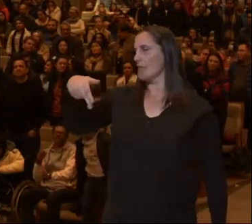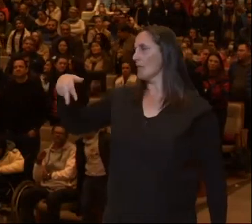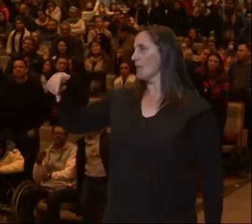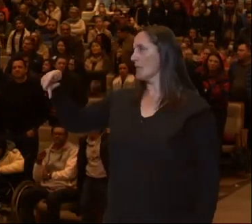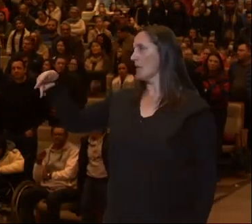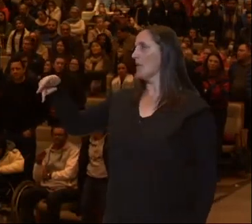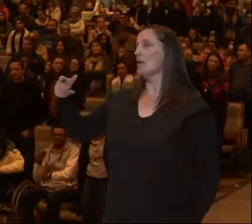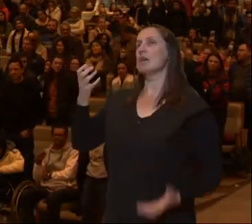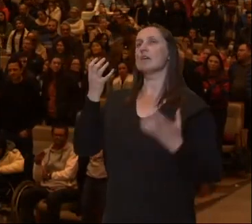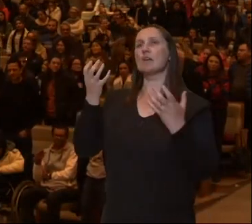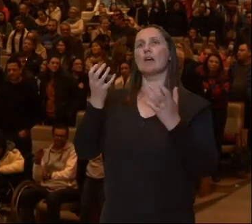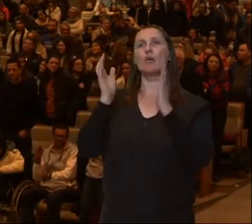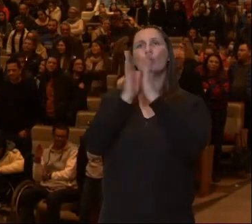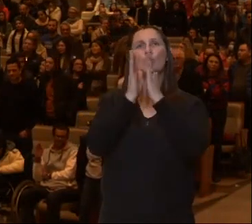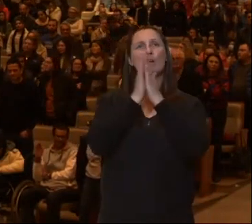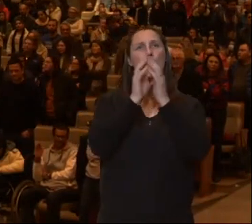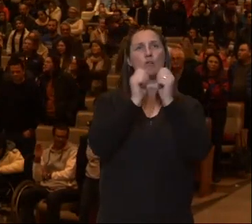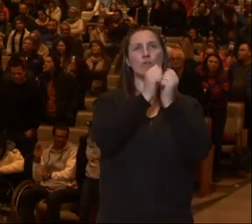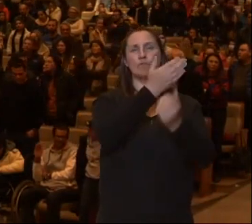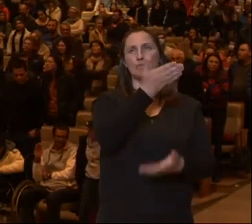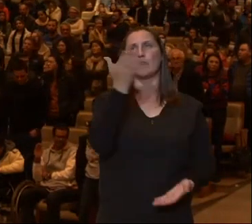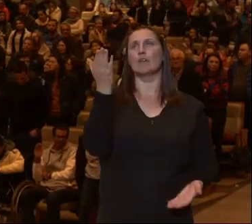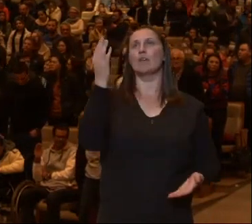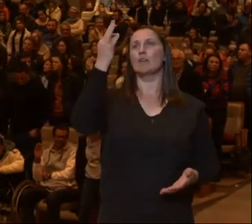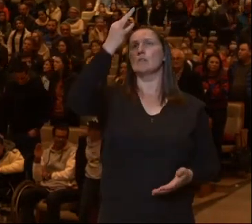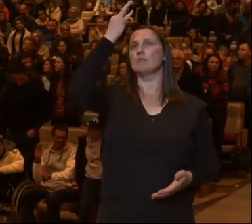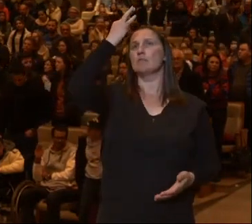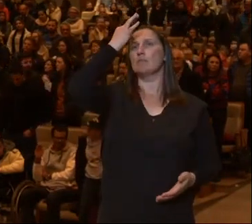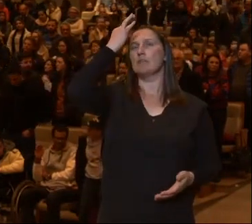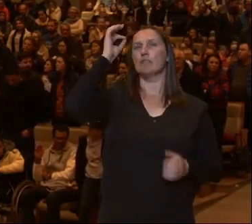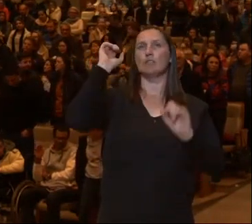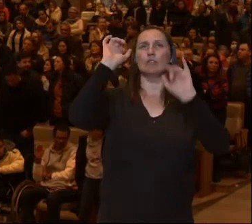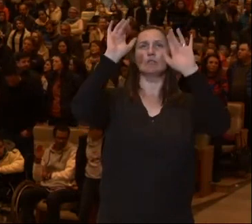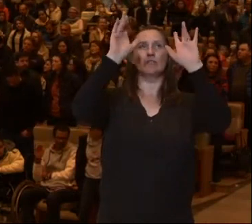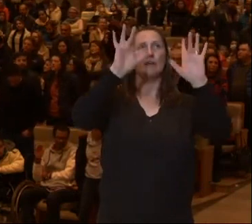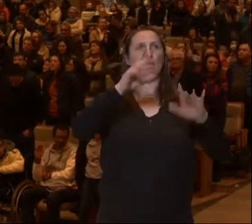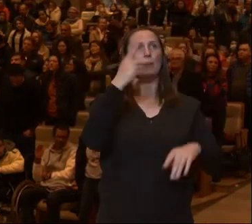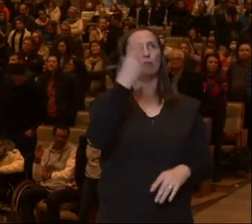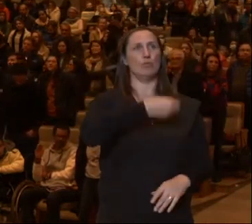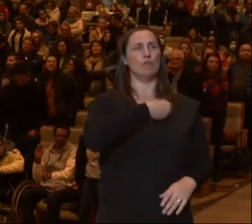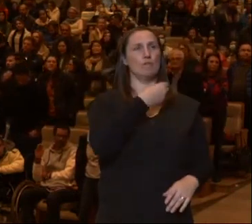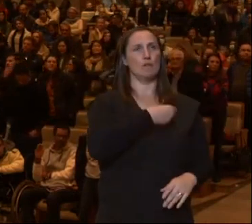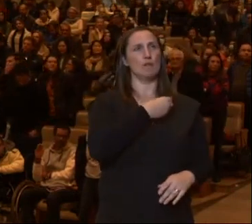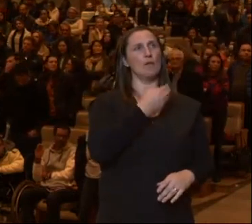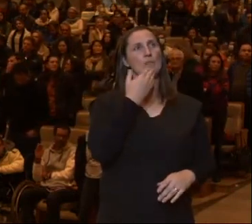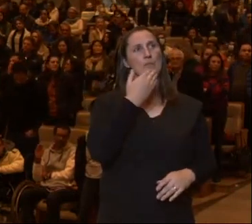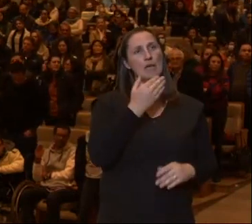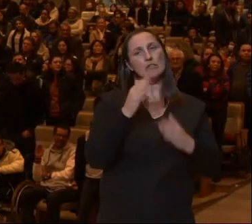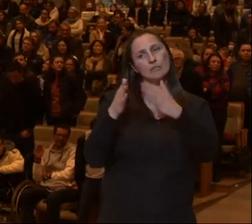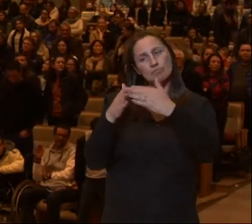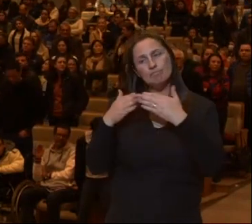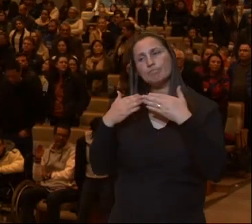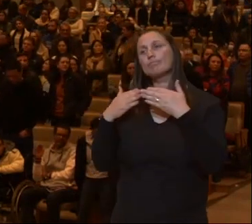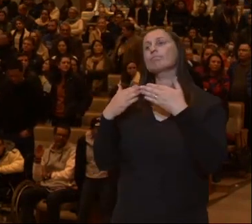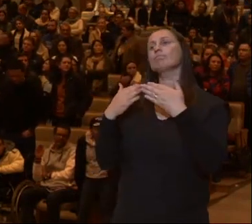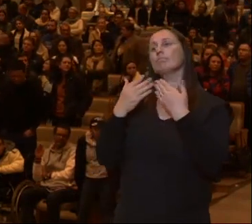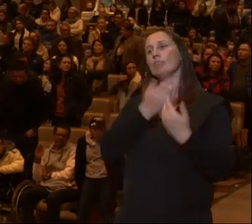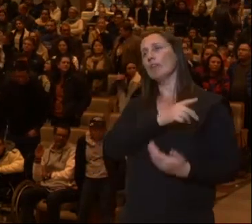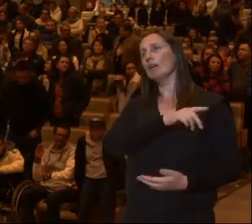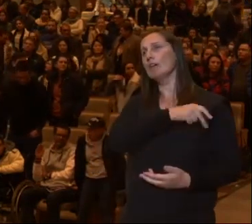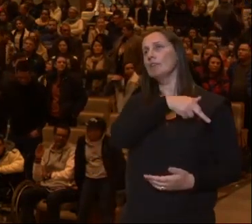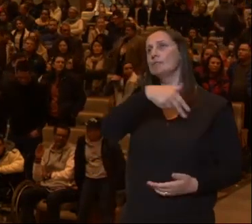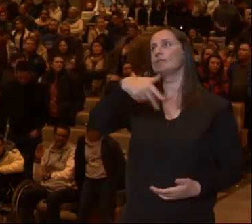você. Eu creio, o Espírito de Deus vai ser derramado sobre a sua vida. Vem, pede licença e vem para cá. Vem, tem bastante